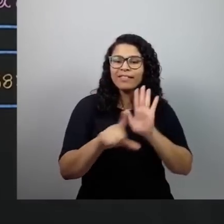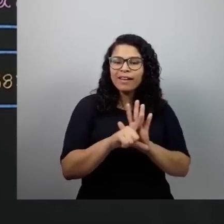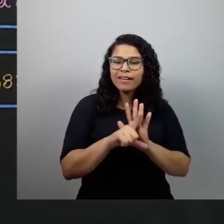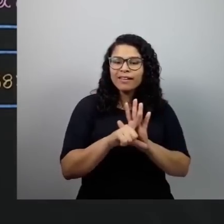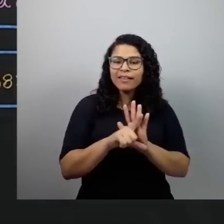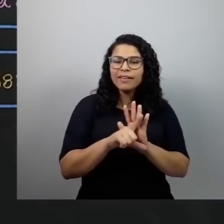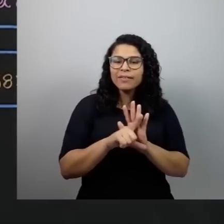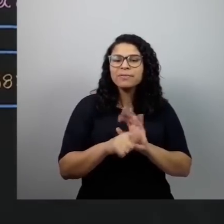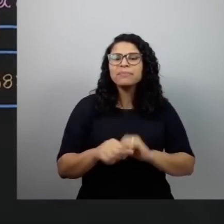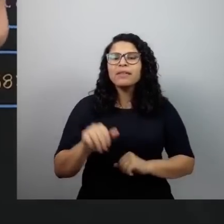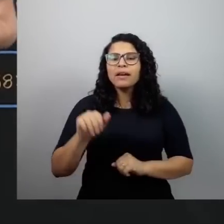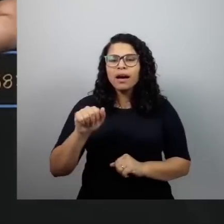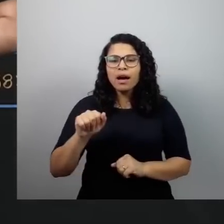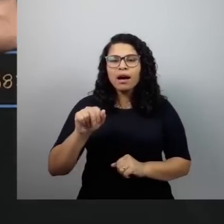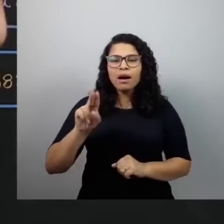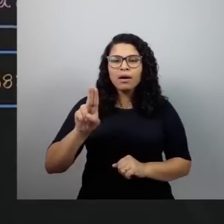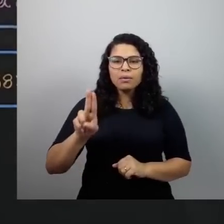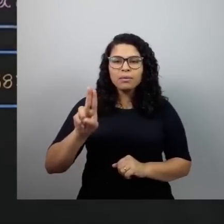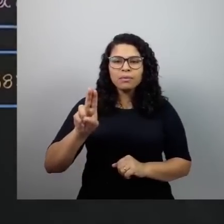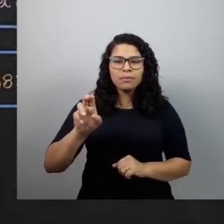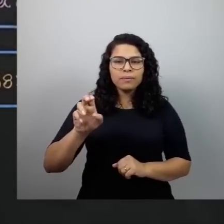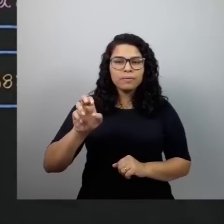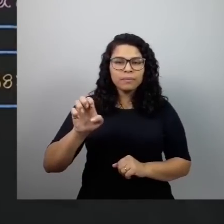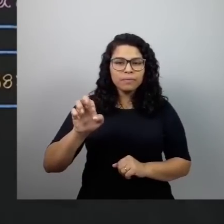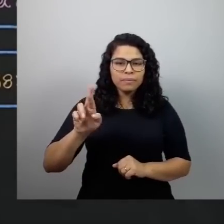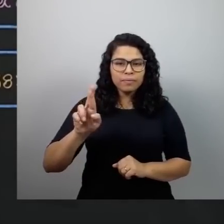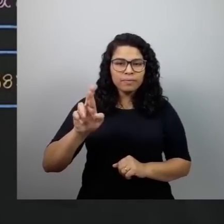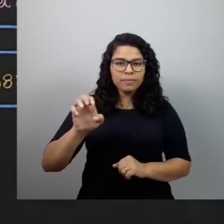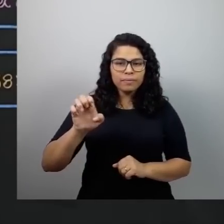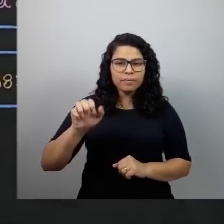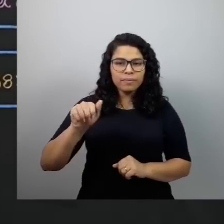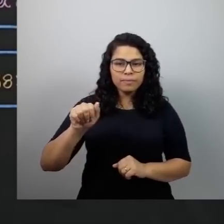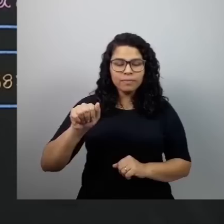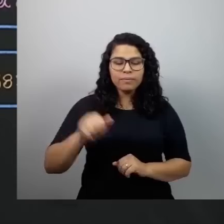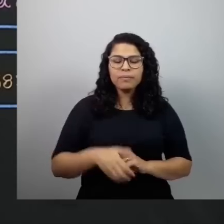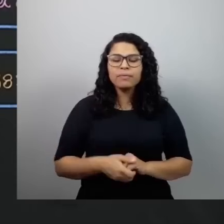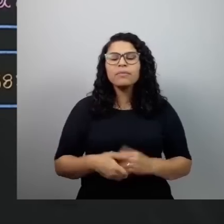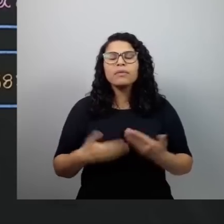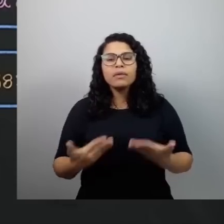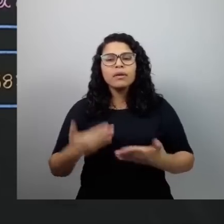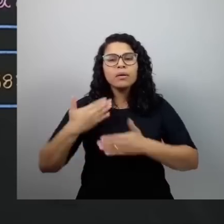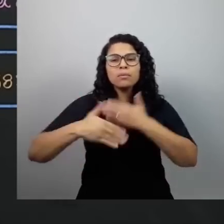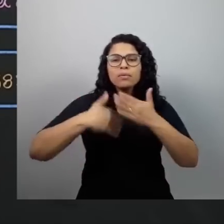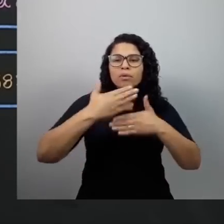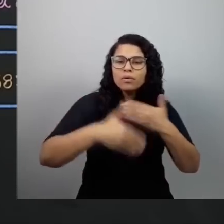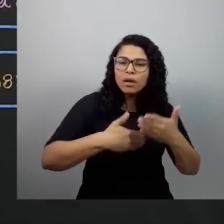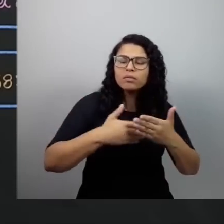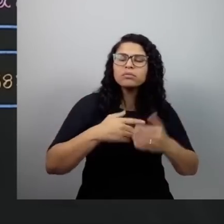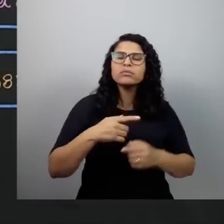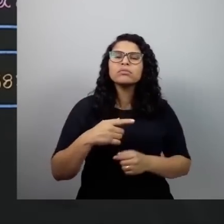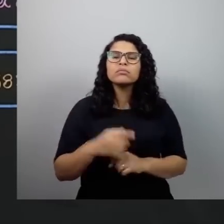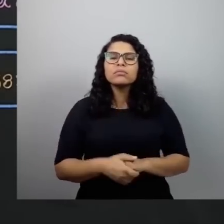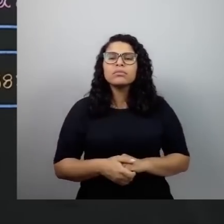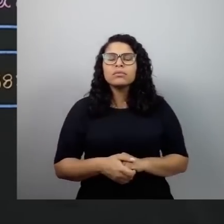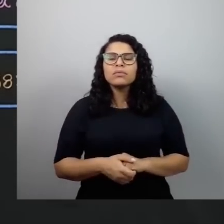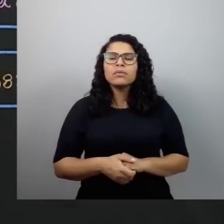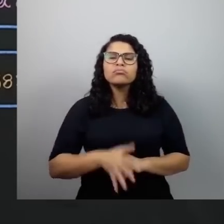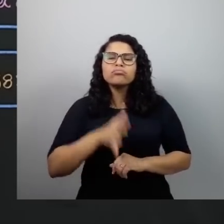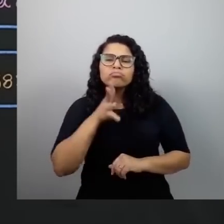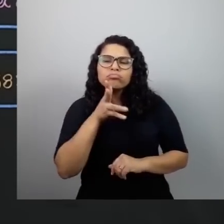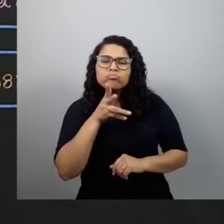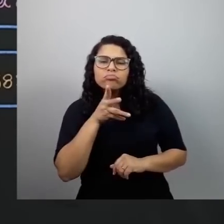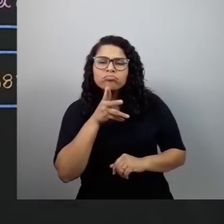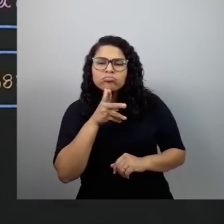que é a escravidão no Brasil. O que eu quero que você perceba? Que esse processo foi todo bastante lento por conta da resistência